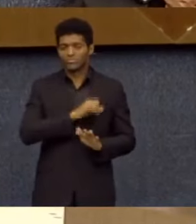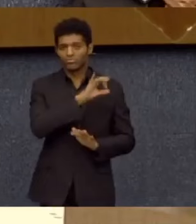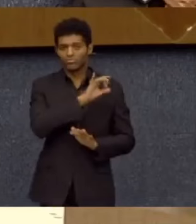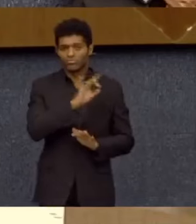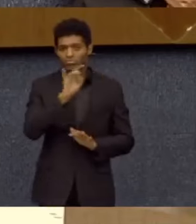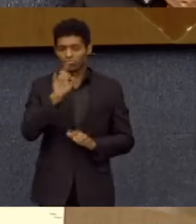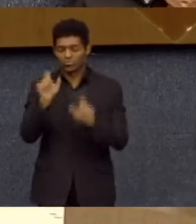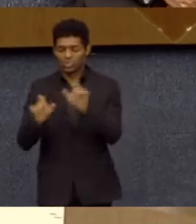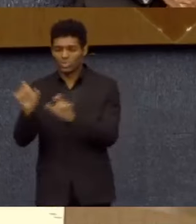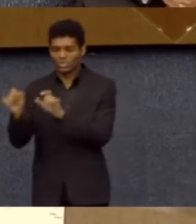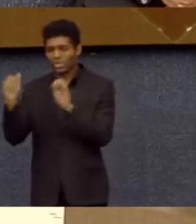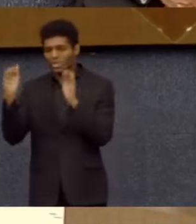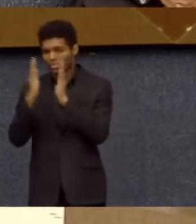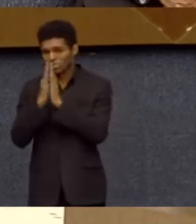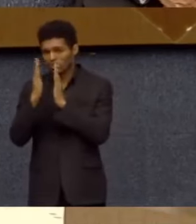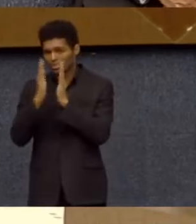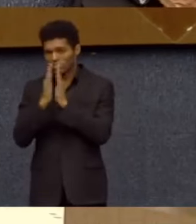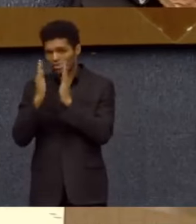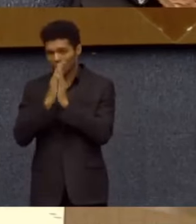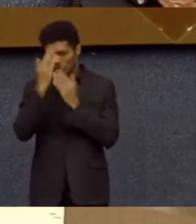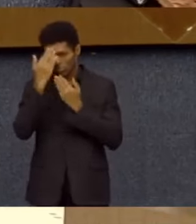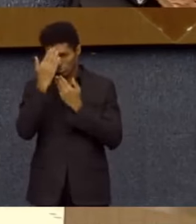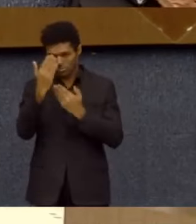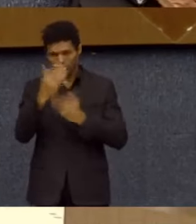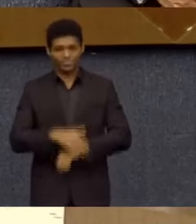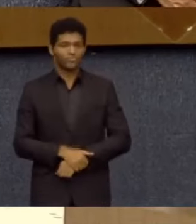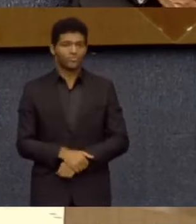Gratidão, gratidão, gratidão. Muito obrigada.